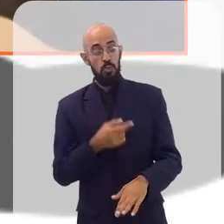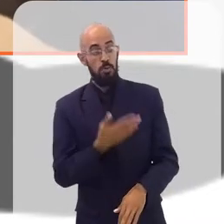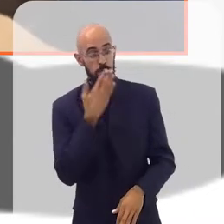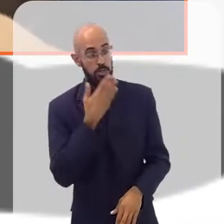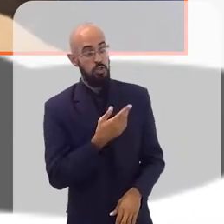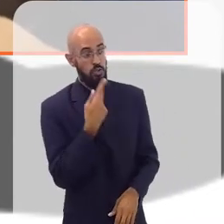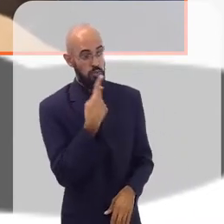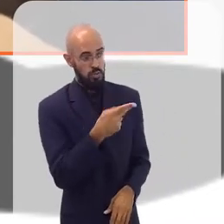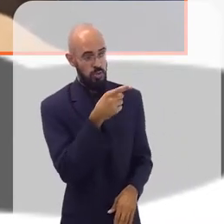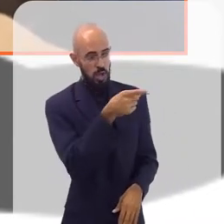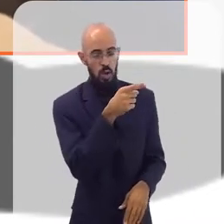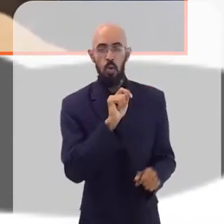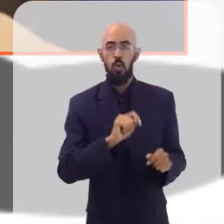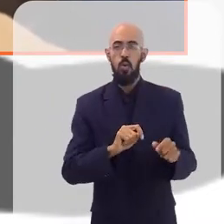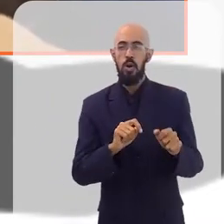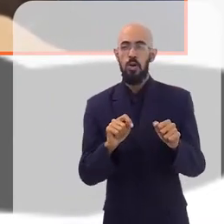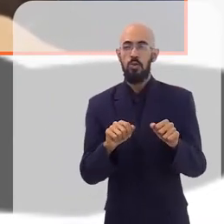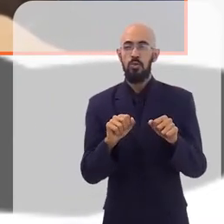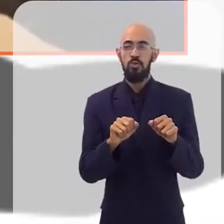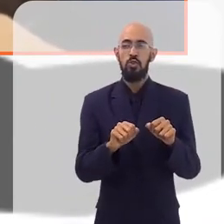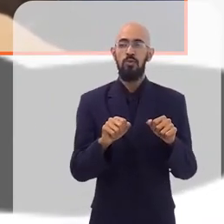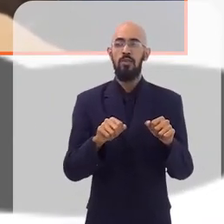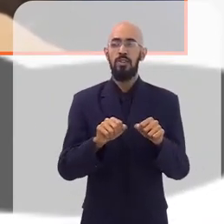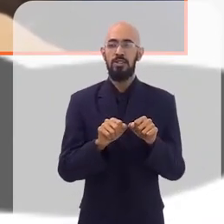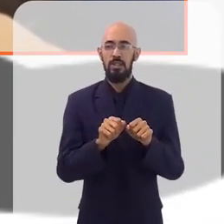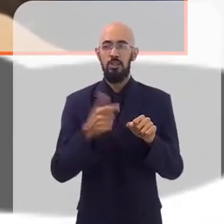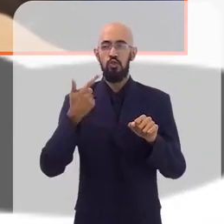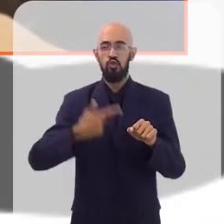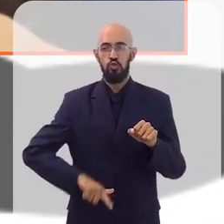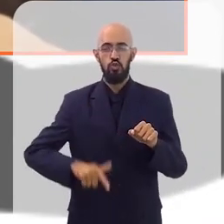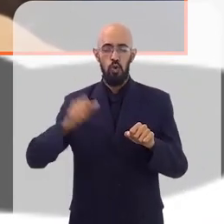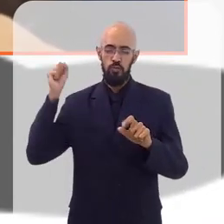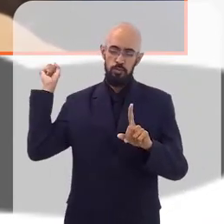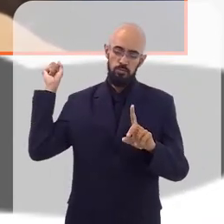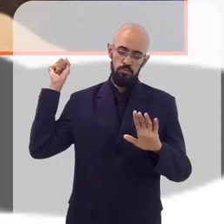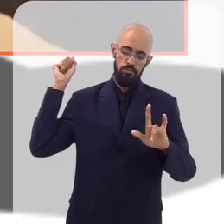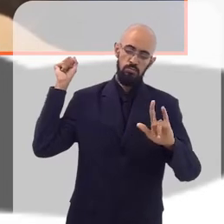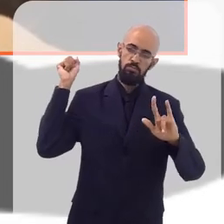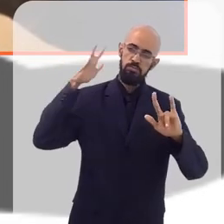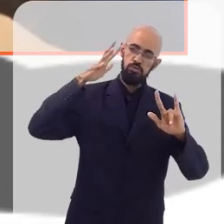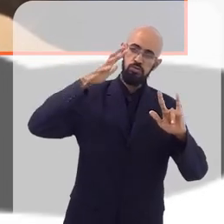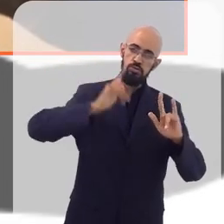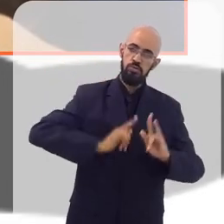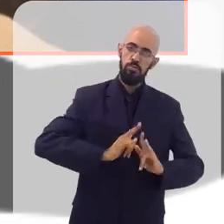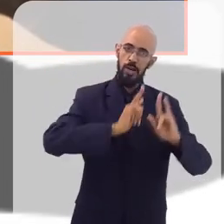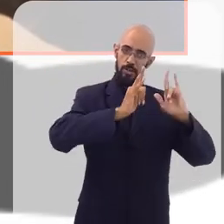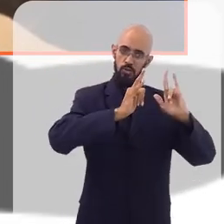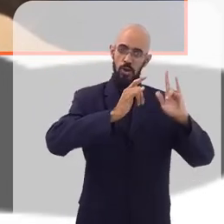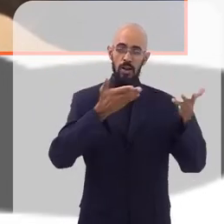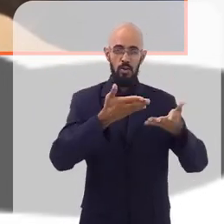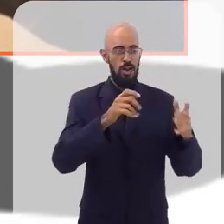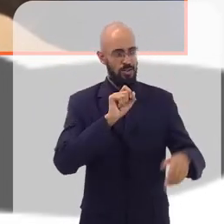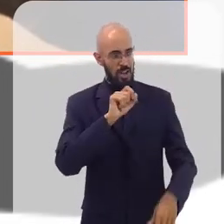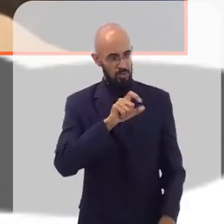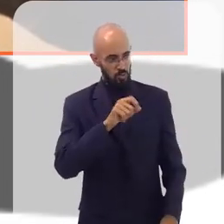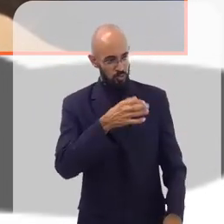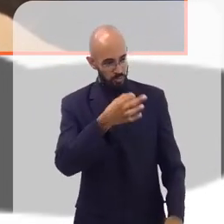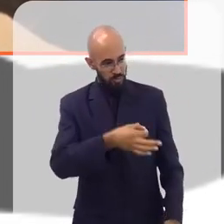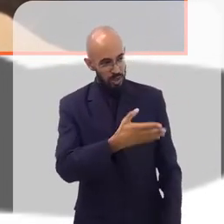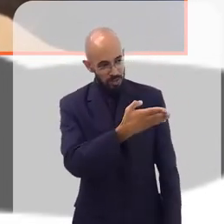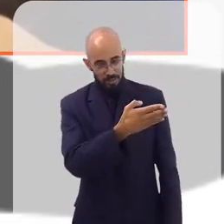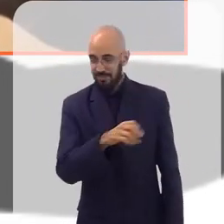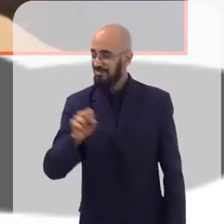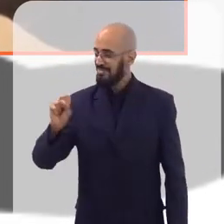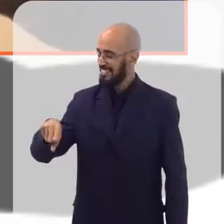sua e da através da comissão o presídio só vai novamente iluminar o palácio Tiradentes dessa vez é de